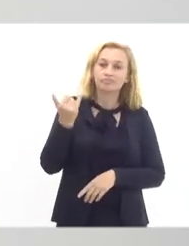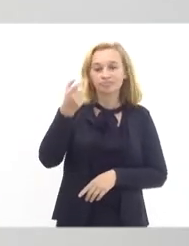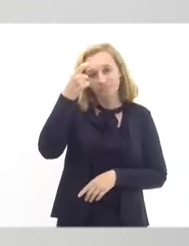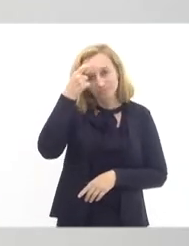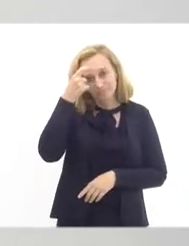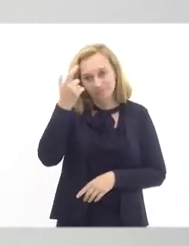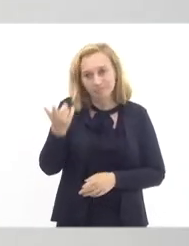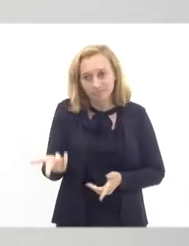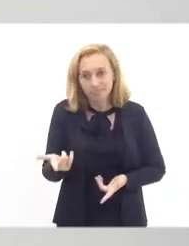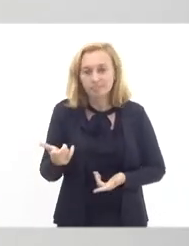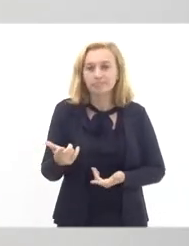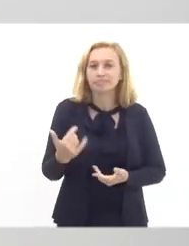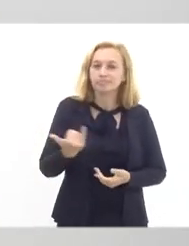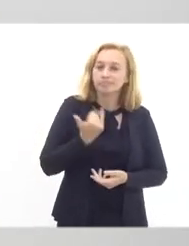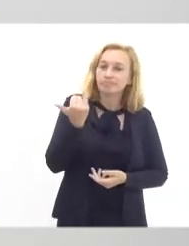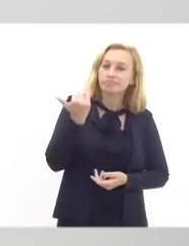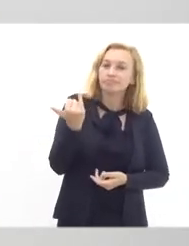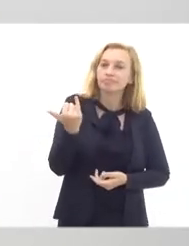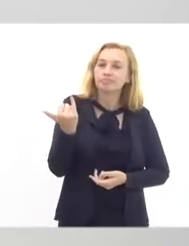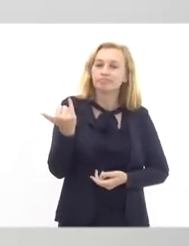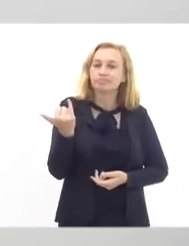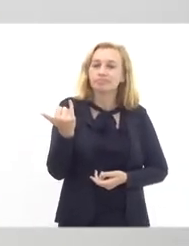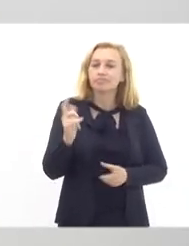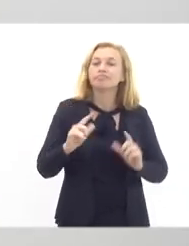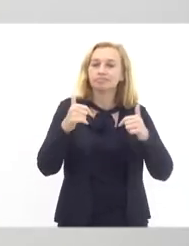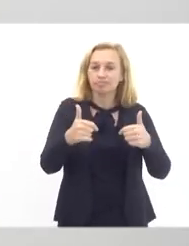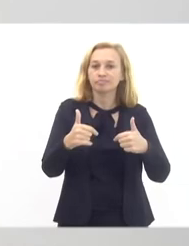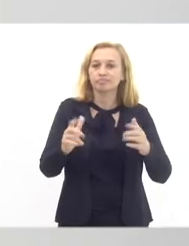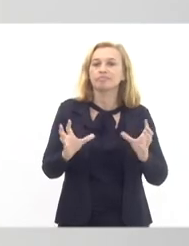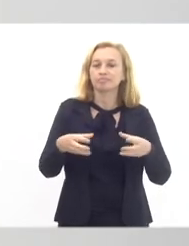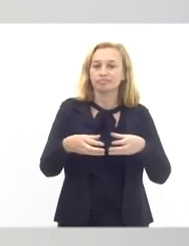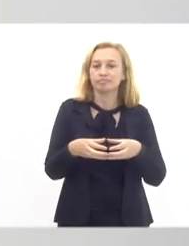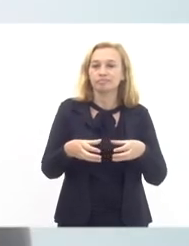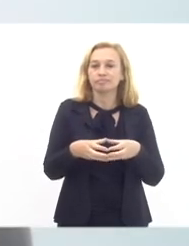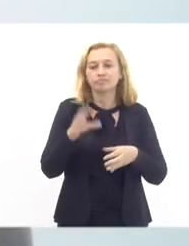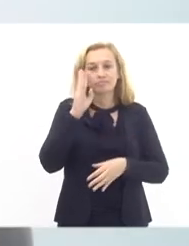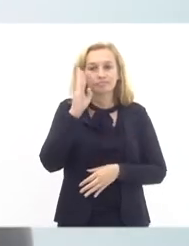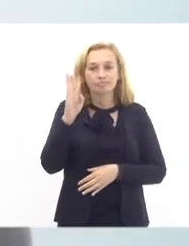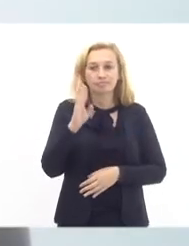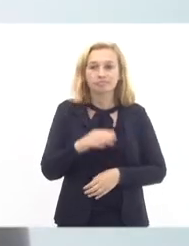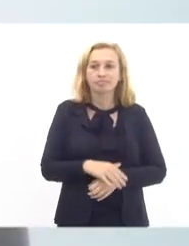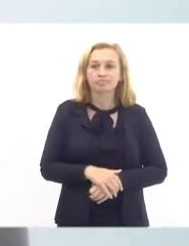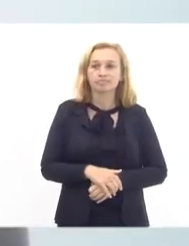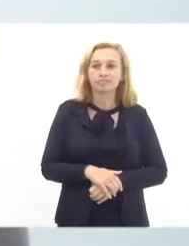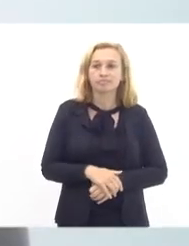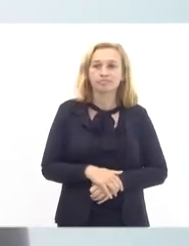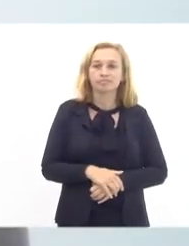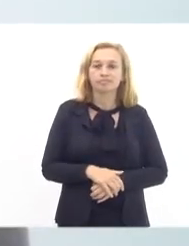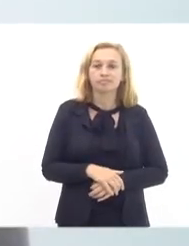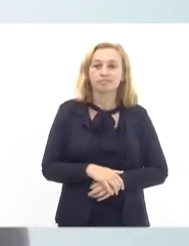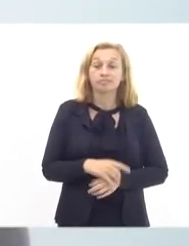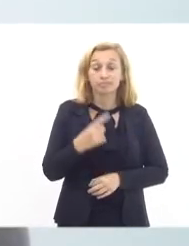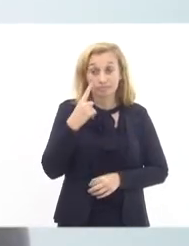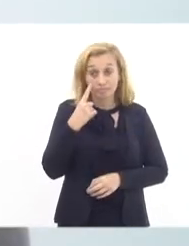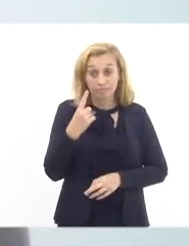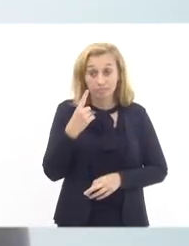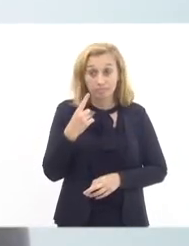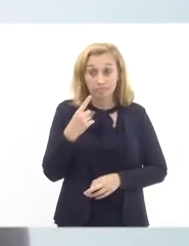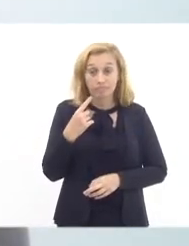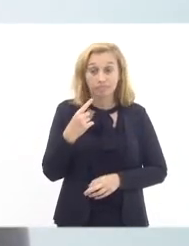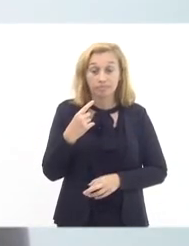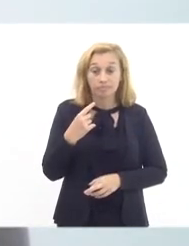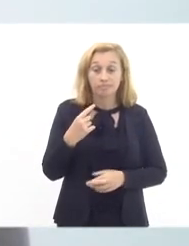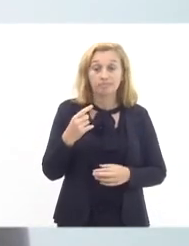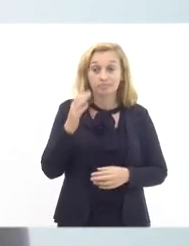mentalidade, da importância da ação coletiva, principalmente, e vejo com muito bons olhos,